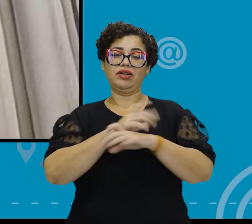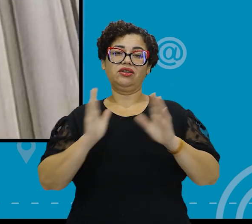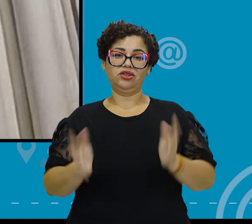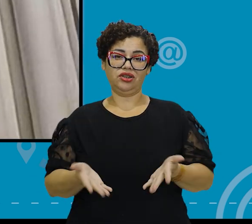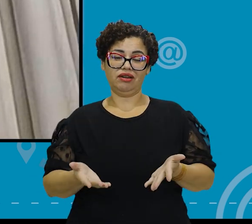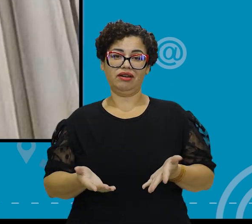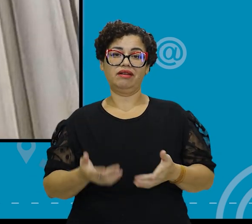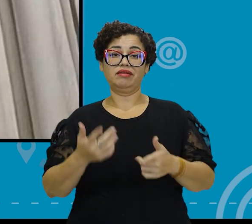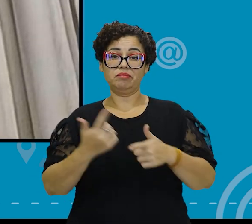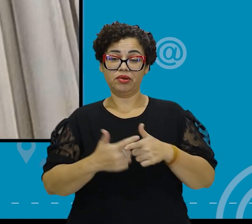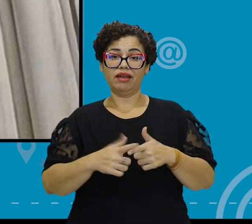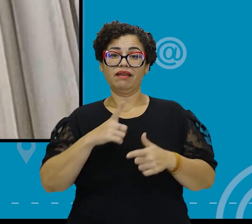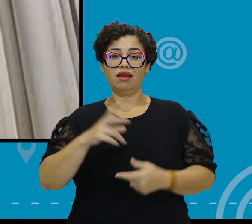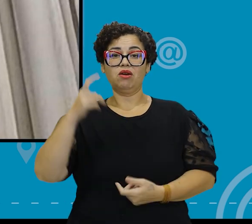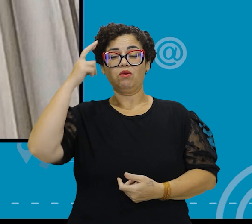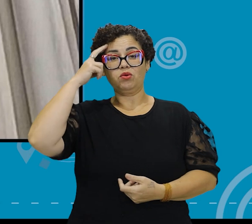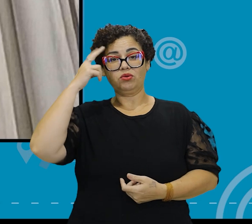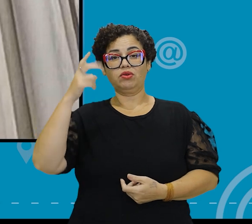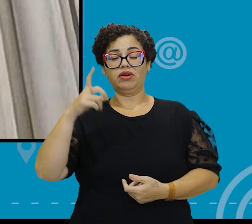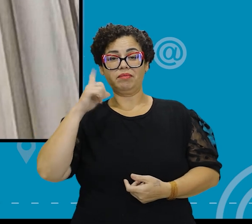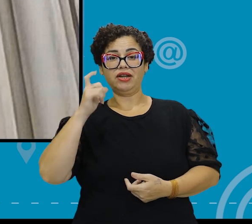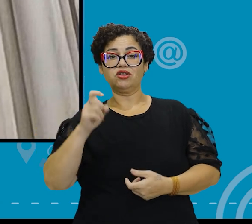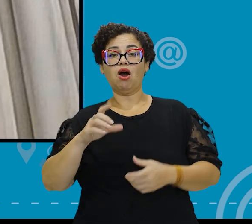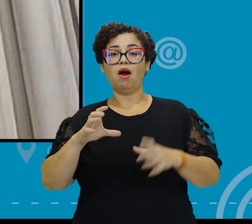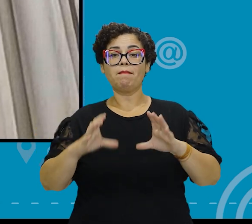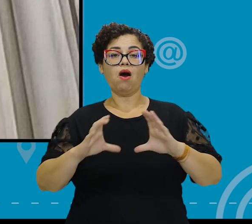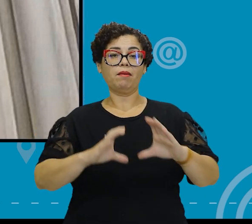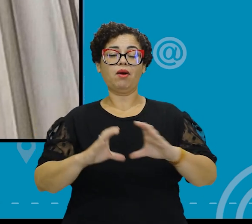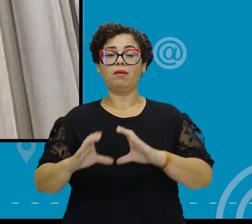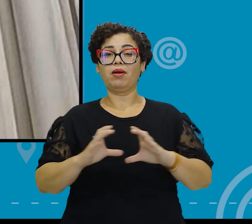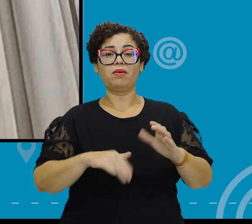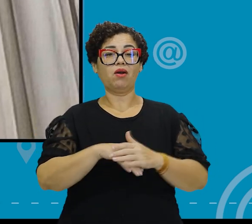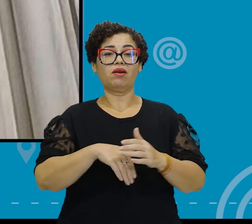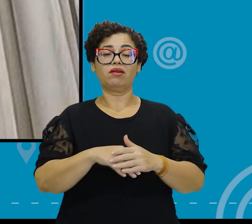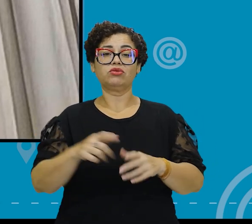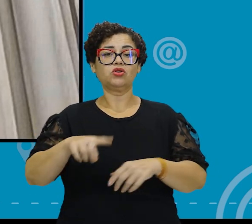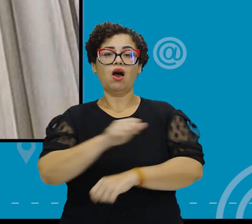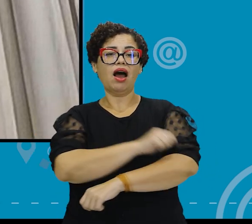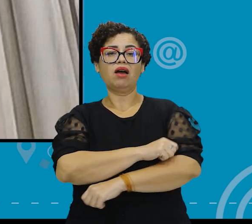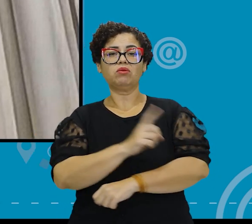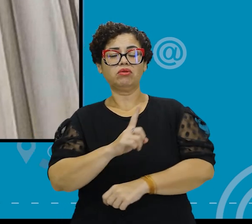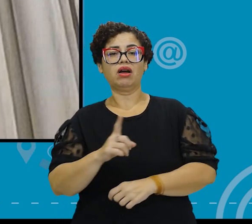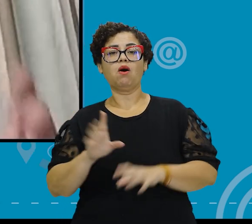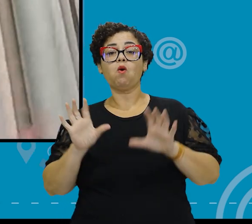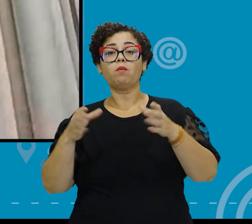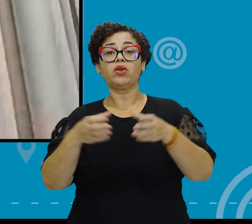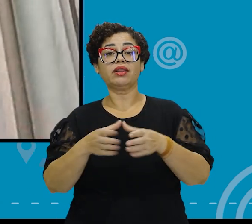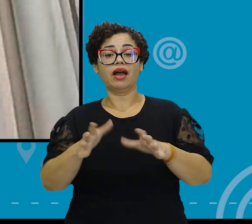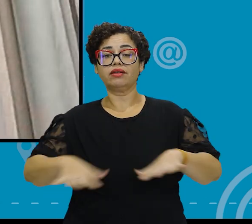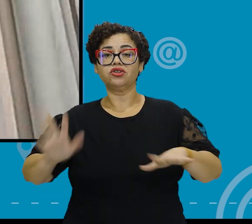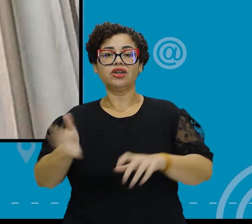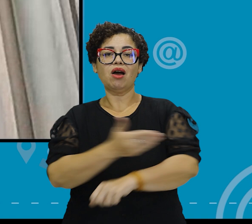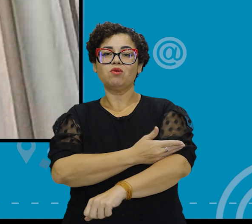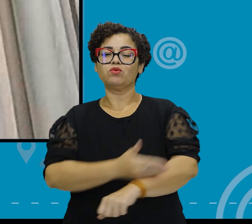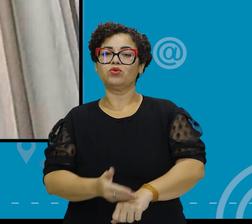né? Porque existe essa cultura do rola-bola. E não é só com os alunos, a comunidade em